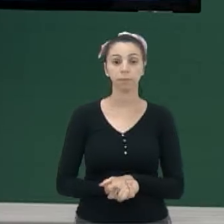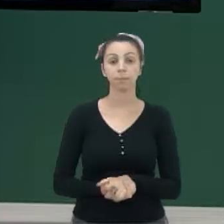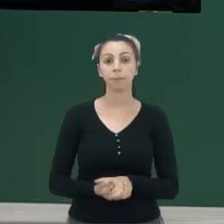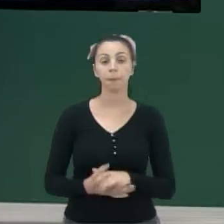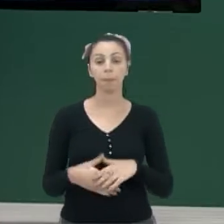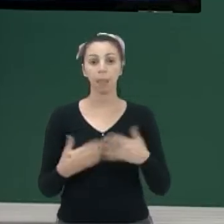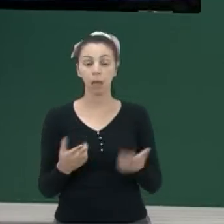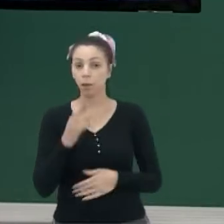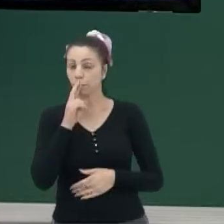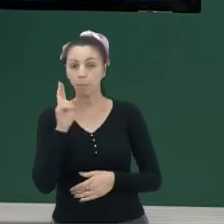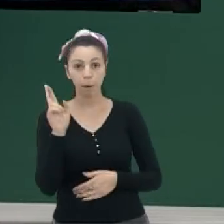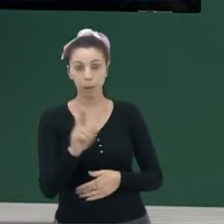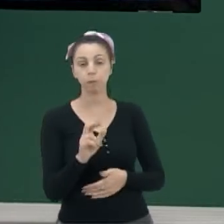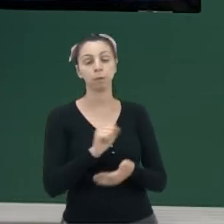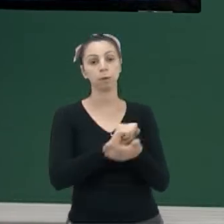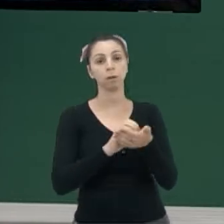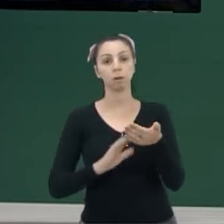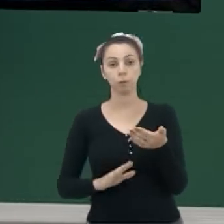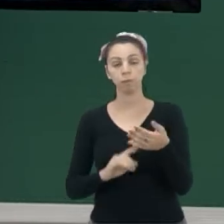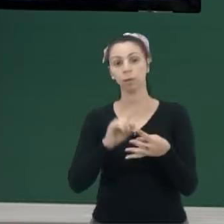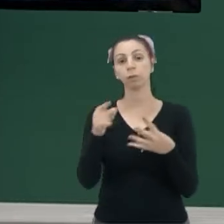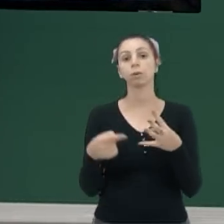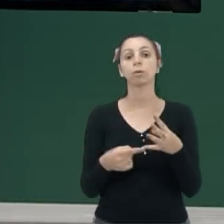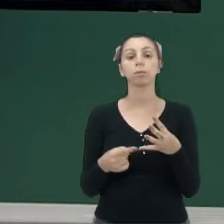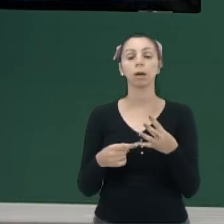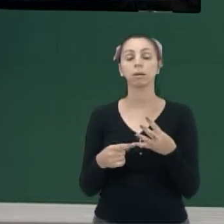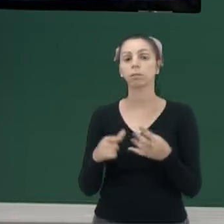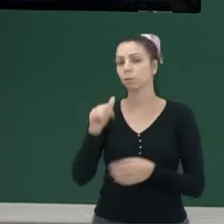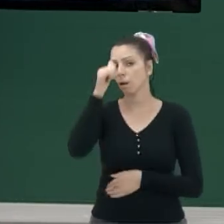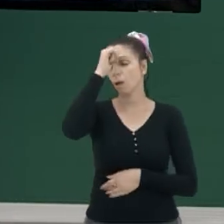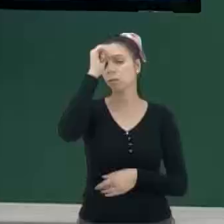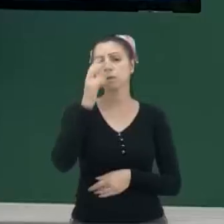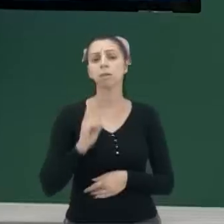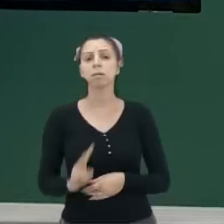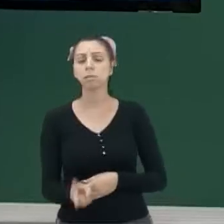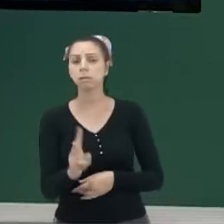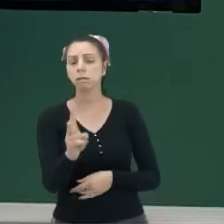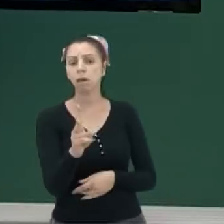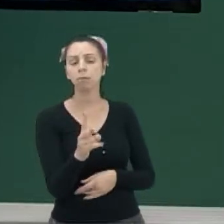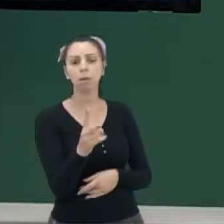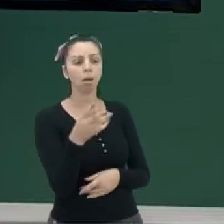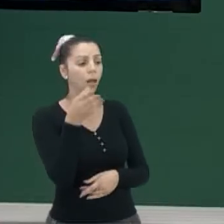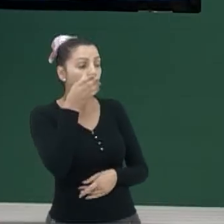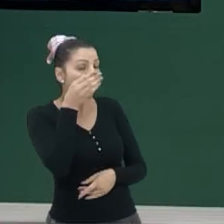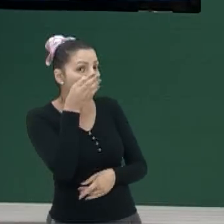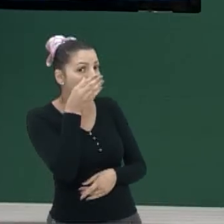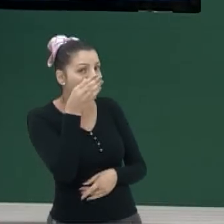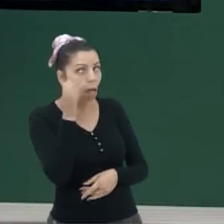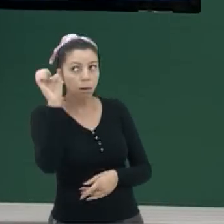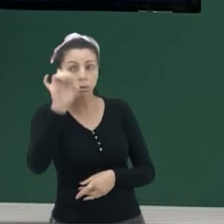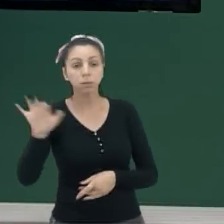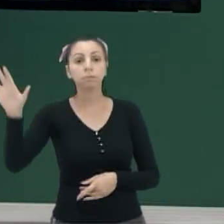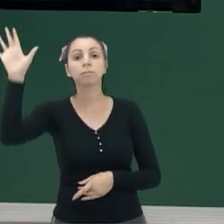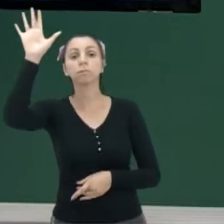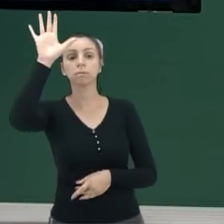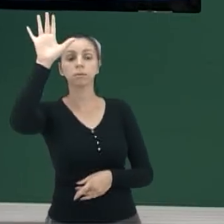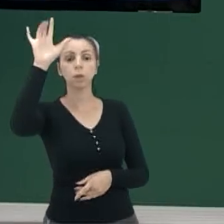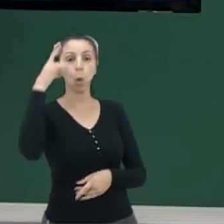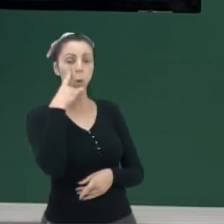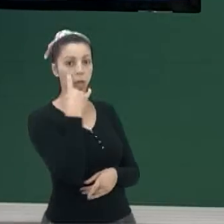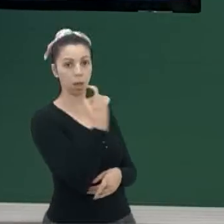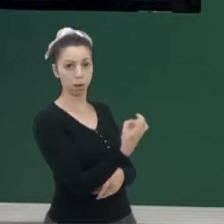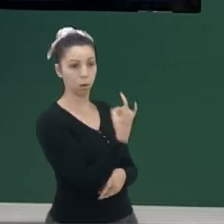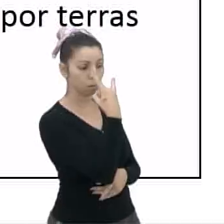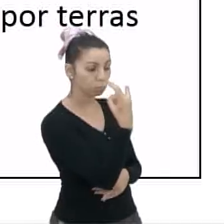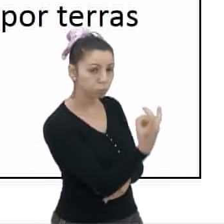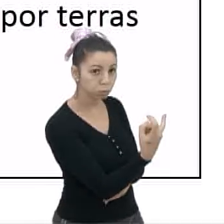Então, vamos à solução da questão número 4. Né? As Índias sempre atraíram o interesse dos europeus. Sobre elas é correto